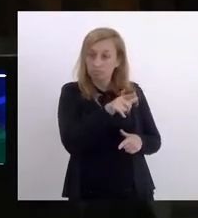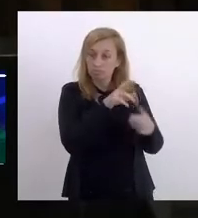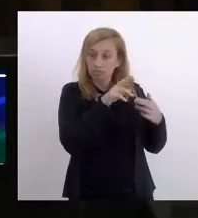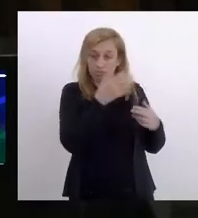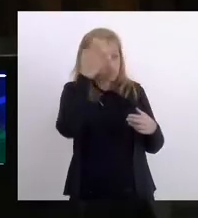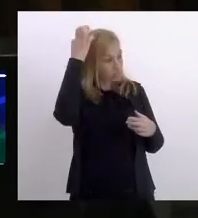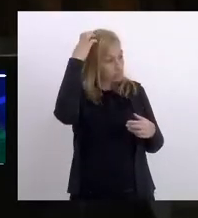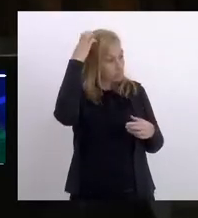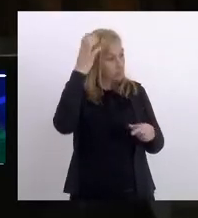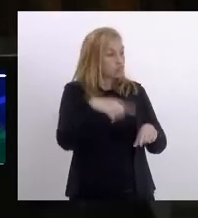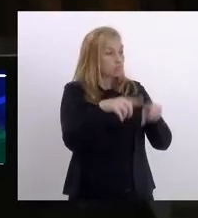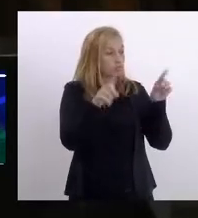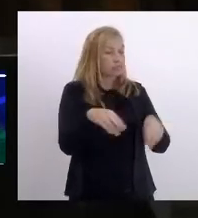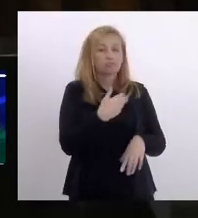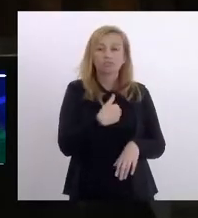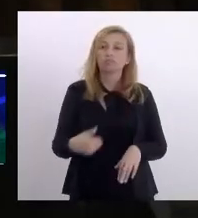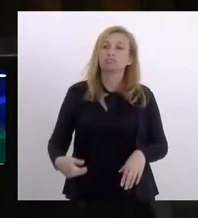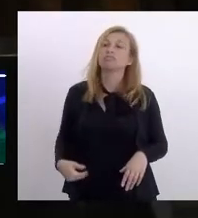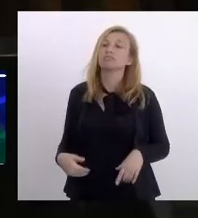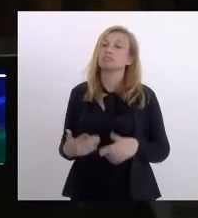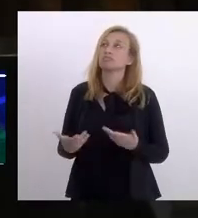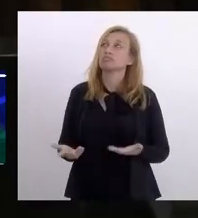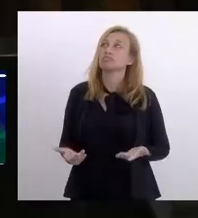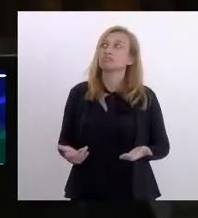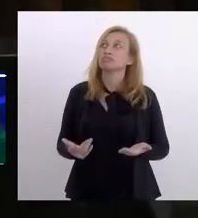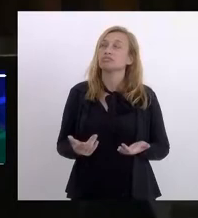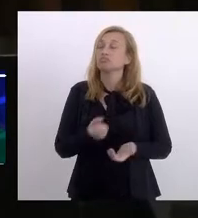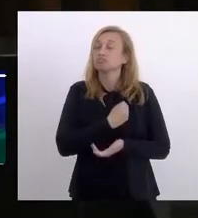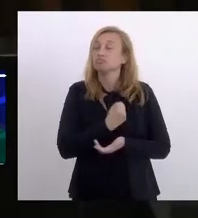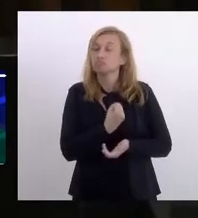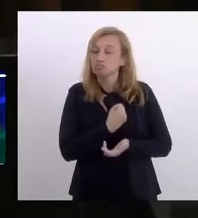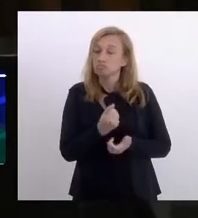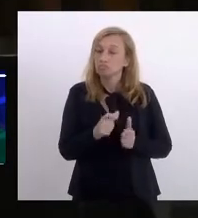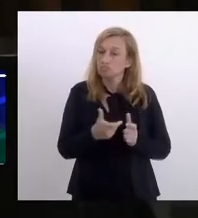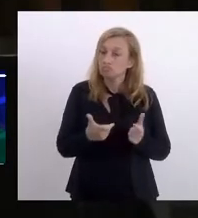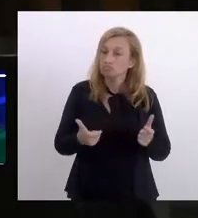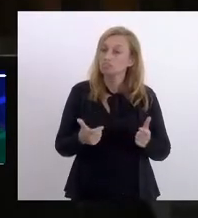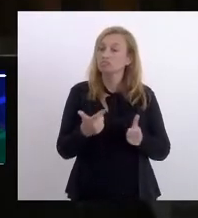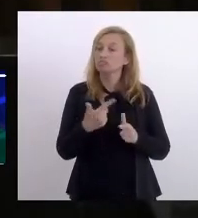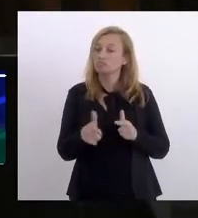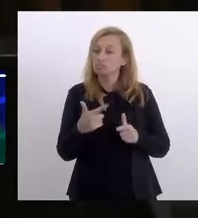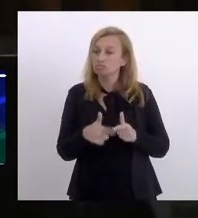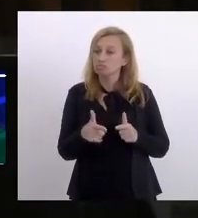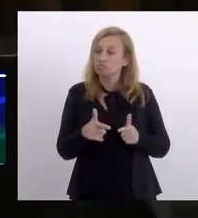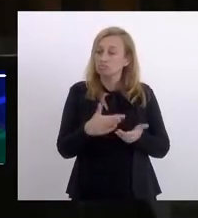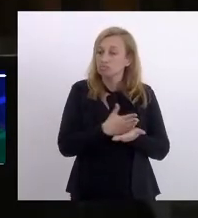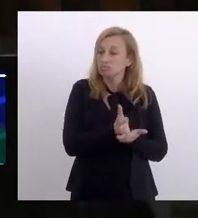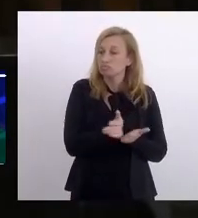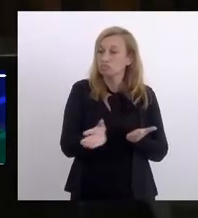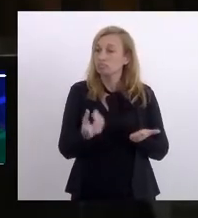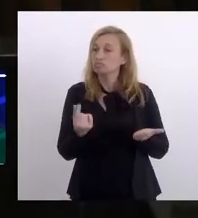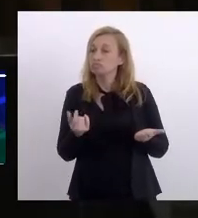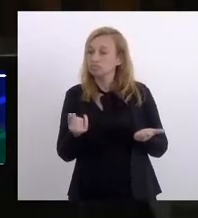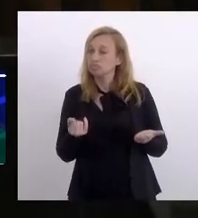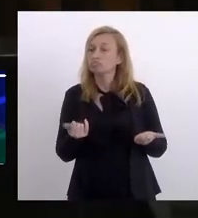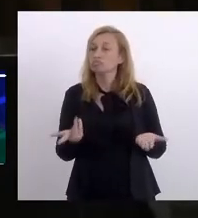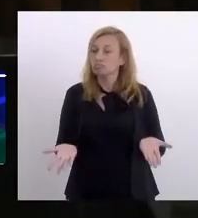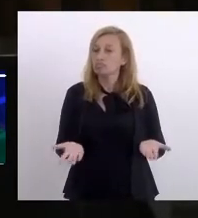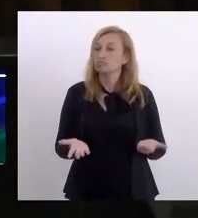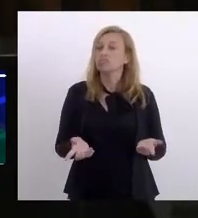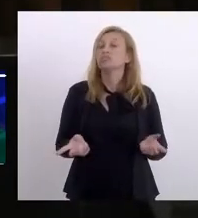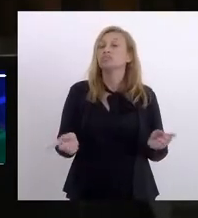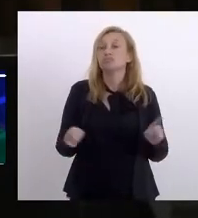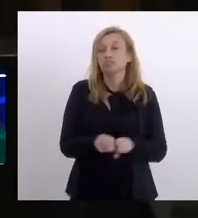responsabilizar os servidores pelos inúmeros equívocos e desvios de gestão que foram praticados, para concluir,